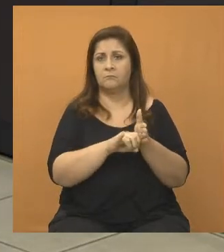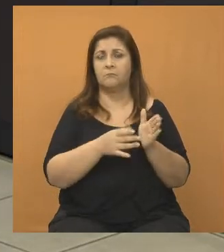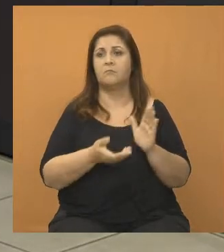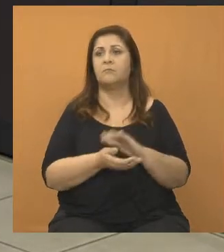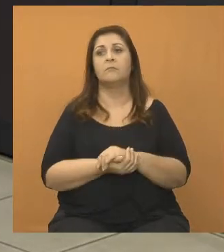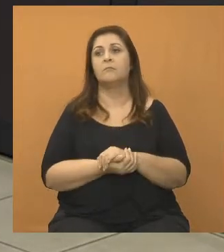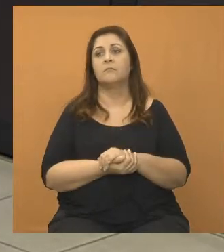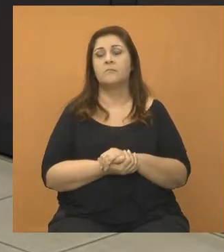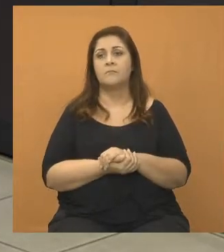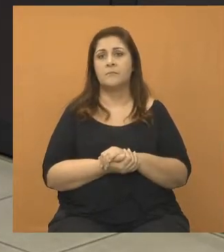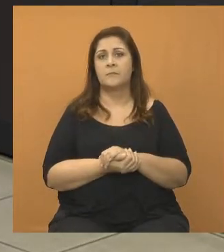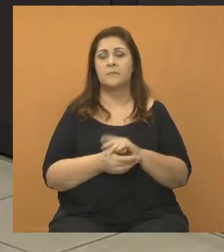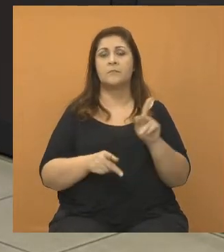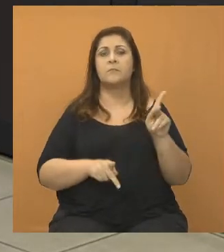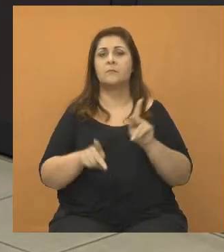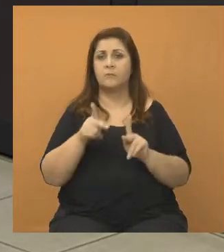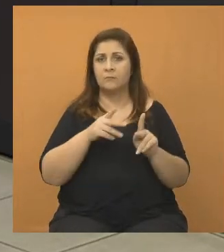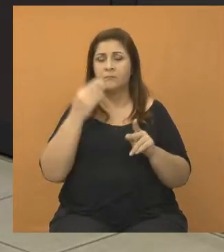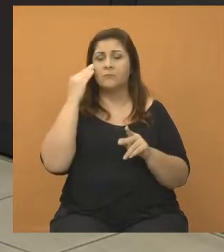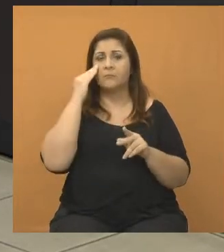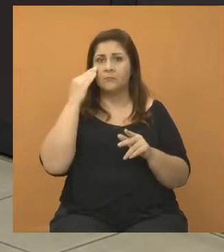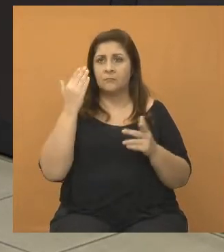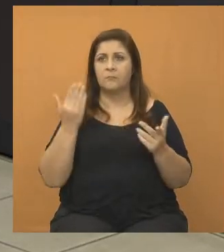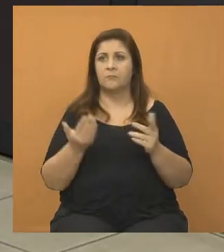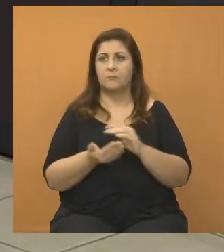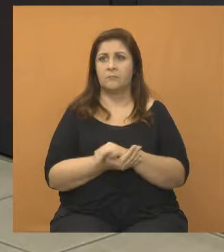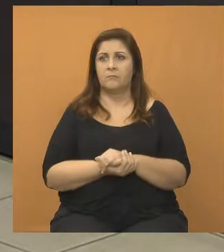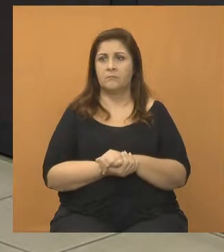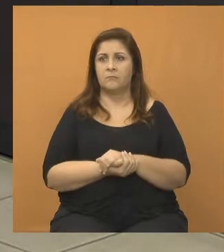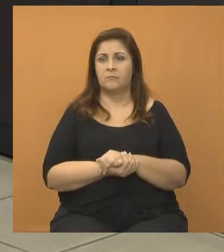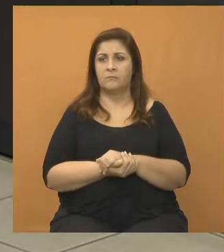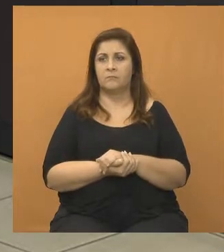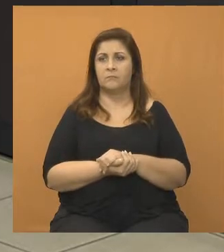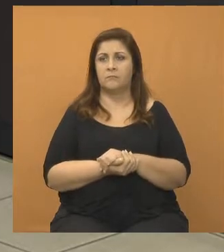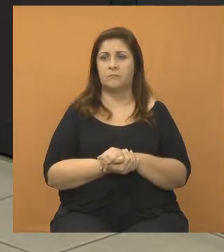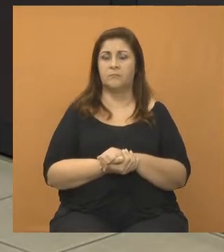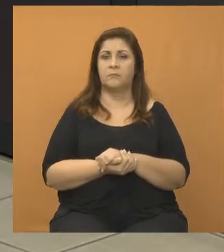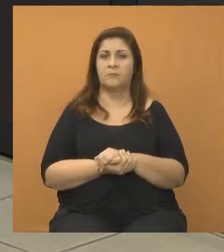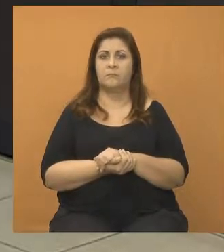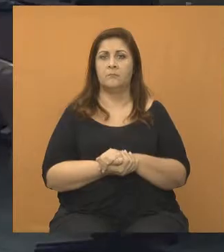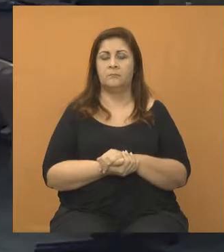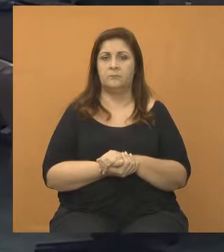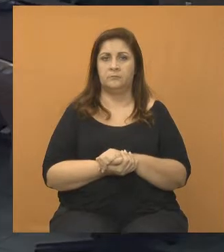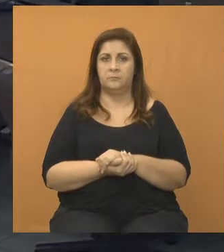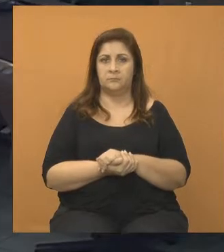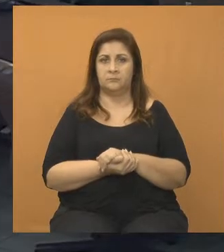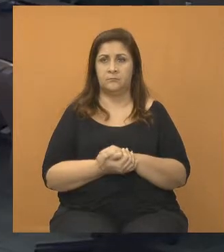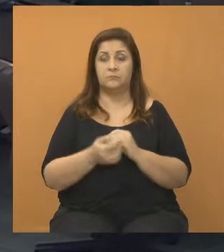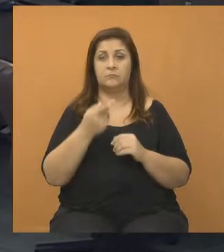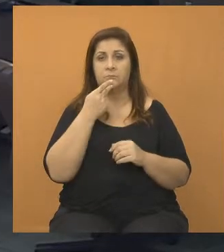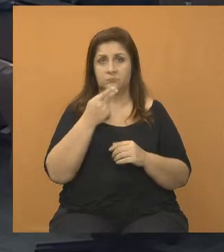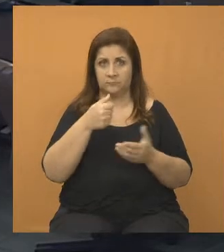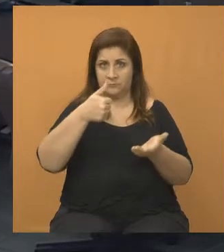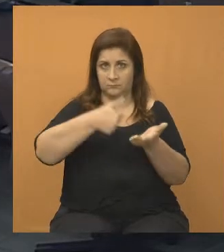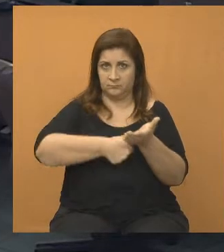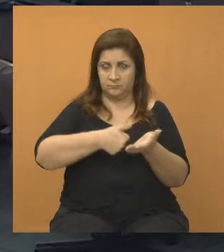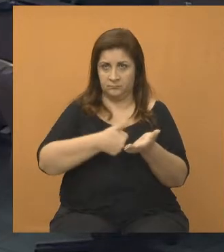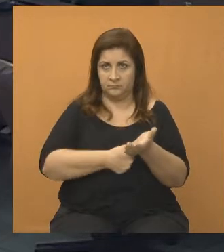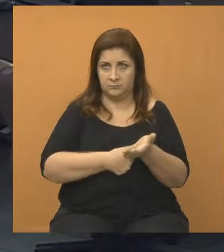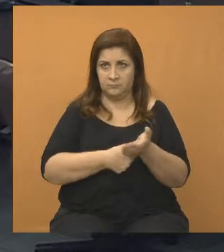falando aqui, o povo está me entendendo, não está me assistindo eu falar. Vai ser repetido. quando a gente fala de regularização